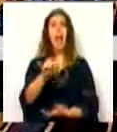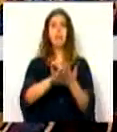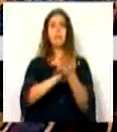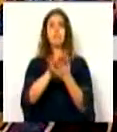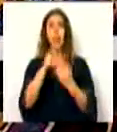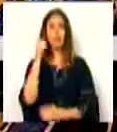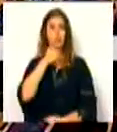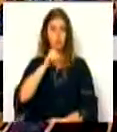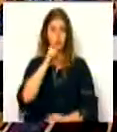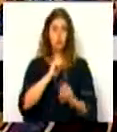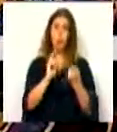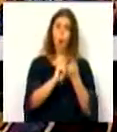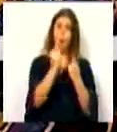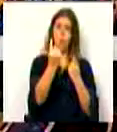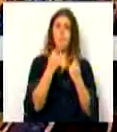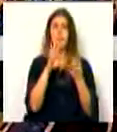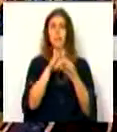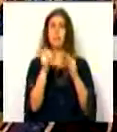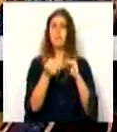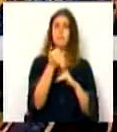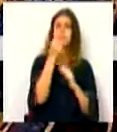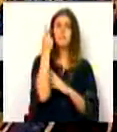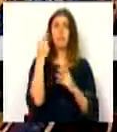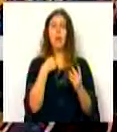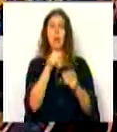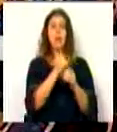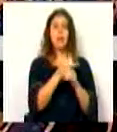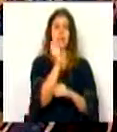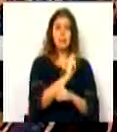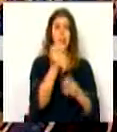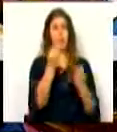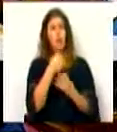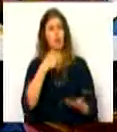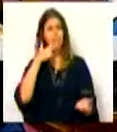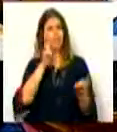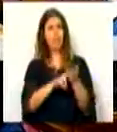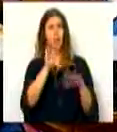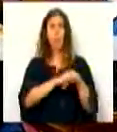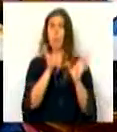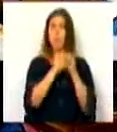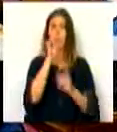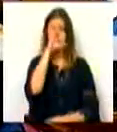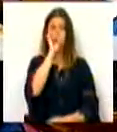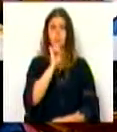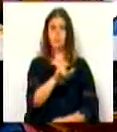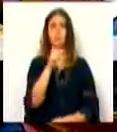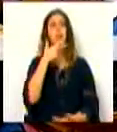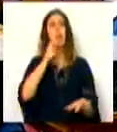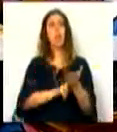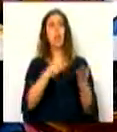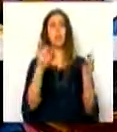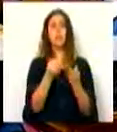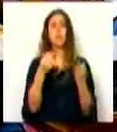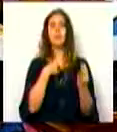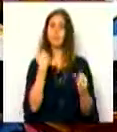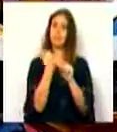para os Açores. Uma relativa à revitalização económica da Ilha de Chara, que já é uma realidade graças também a este Governo, uma realidade com